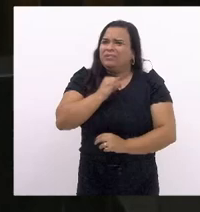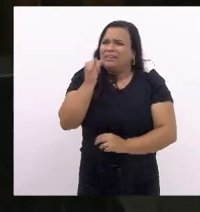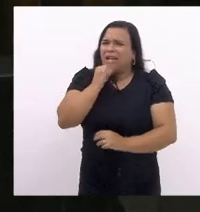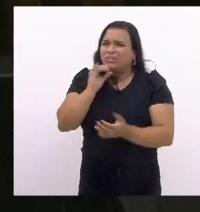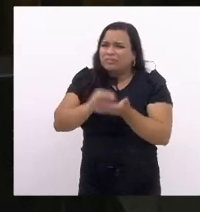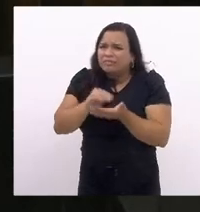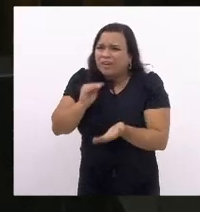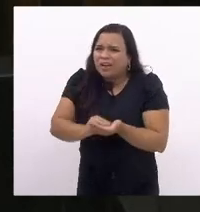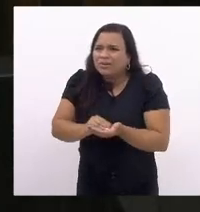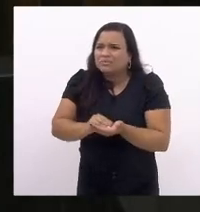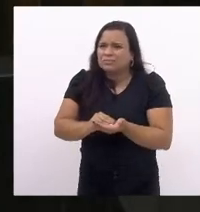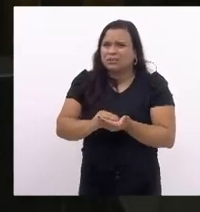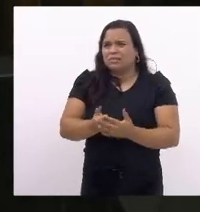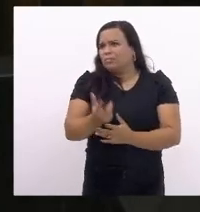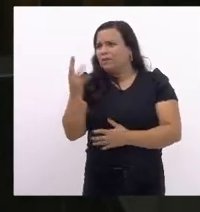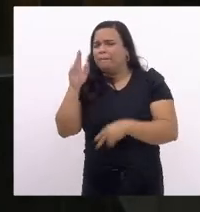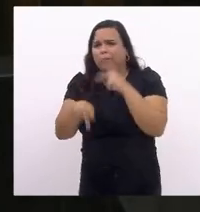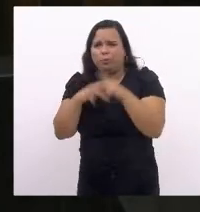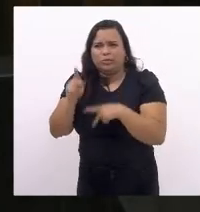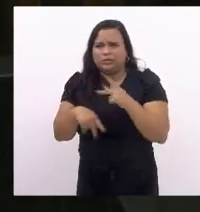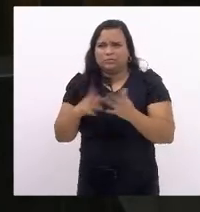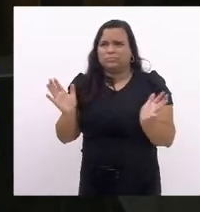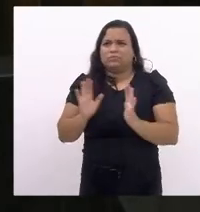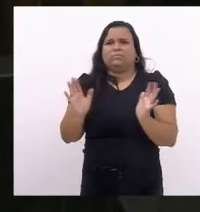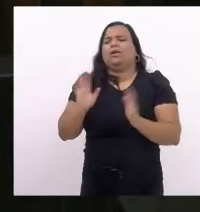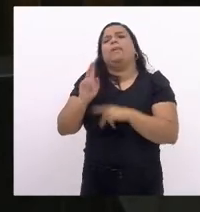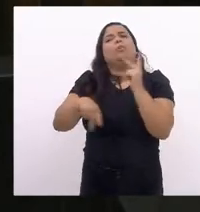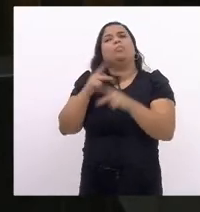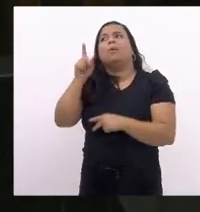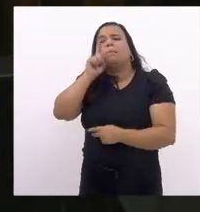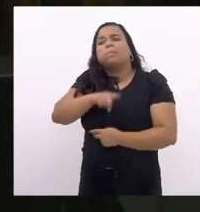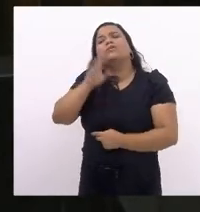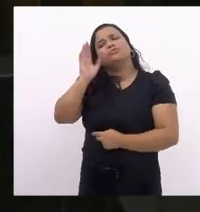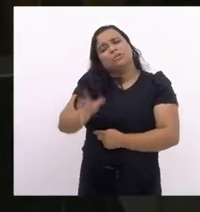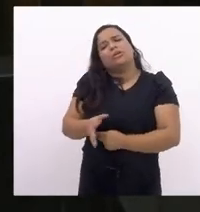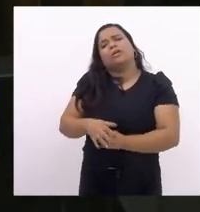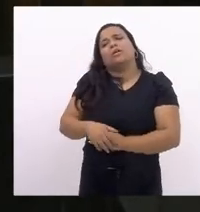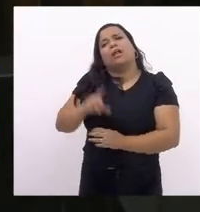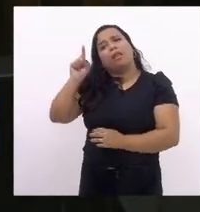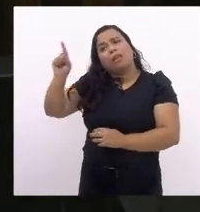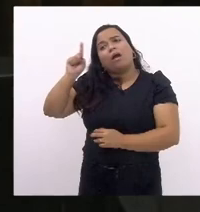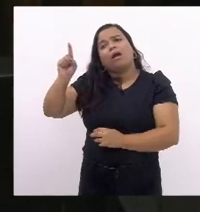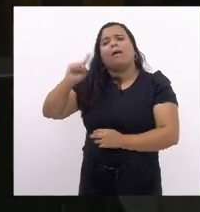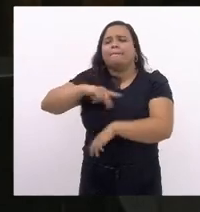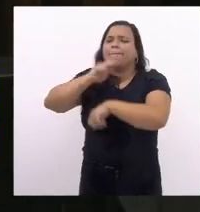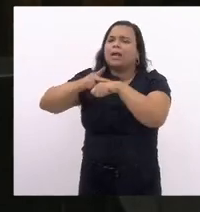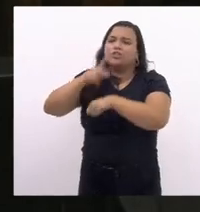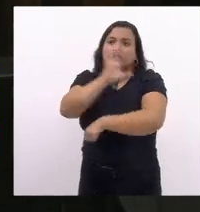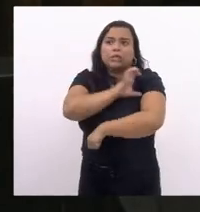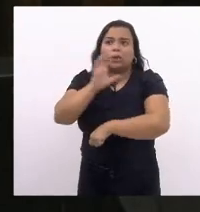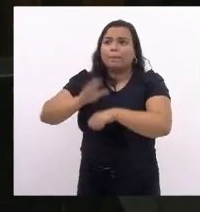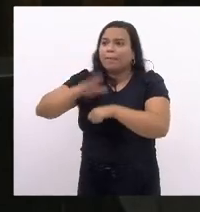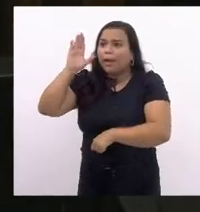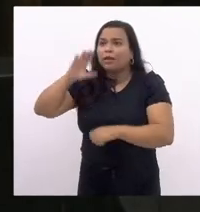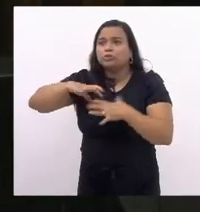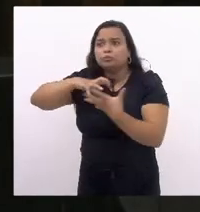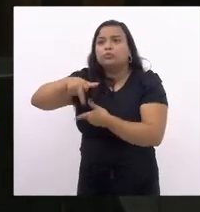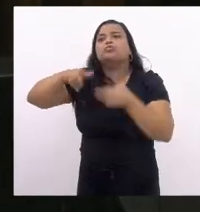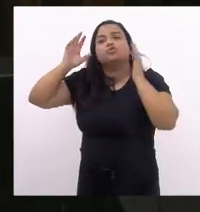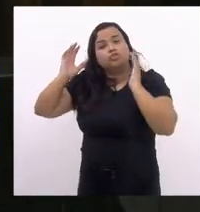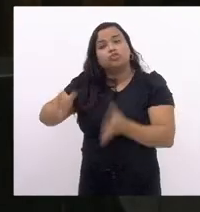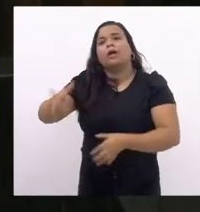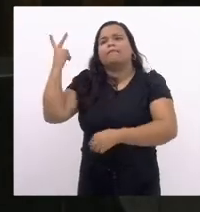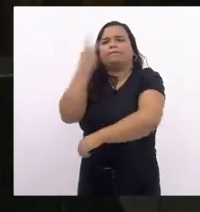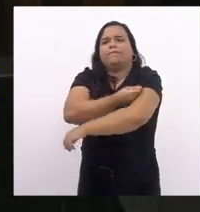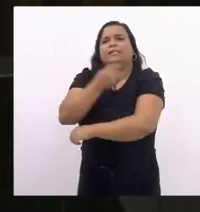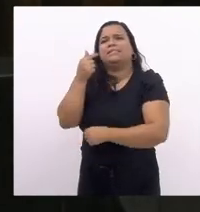numa quantidade grande da população. A população americana, o país mais rico do mundo, já tinha vacinado 7 milhões